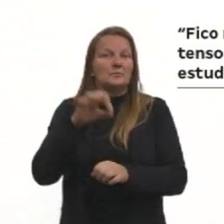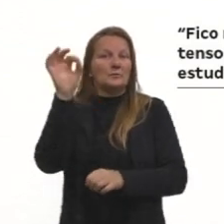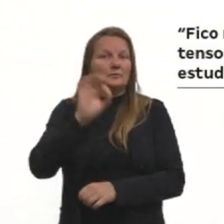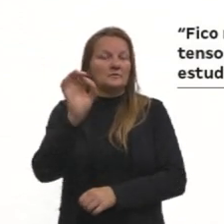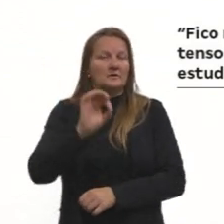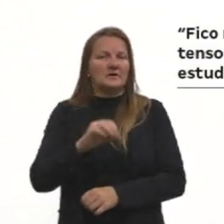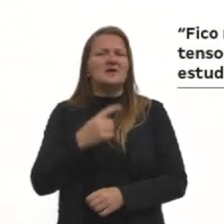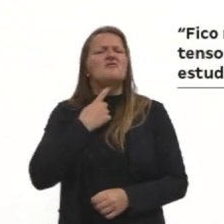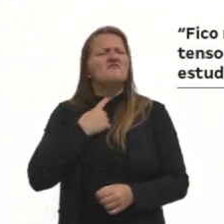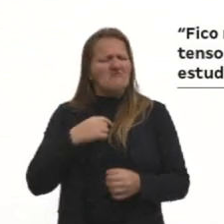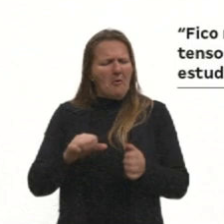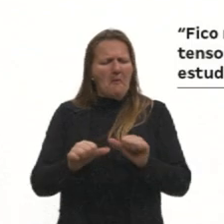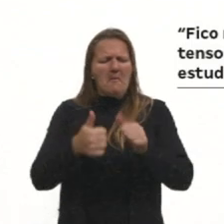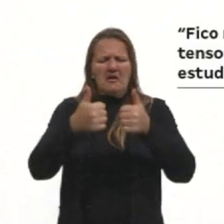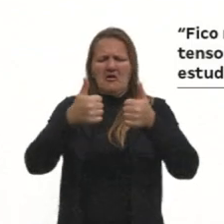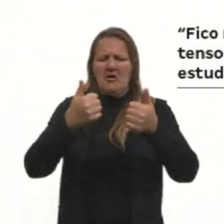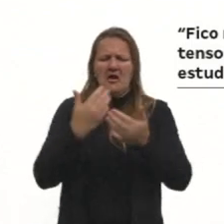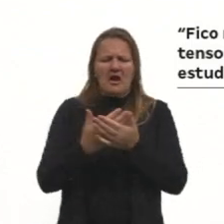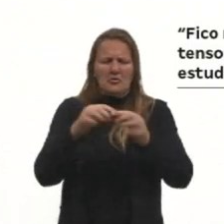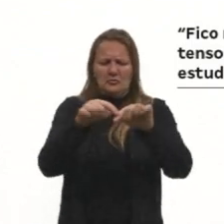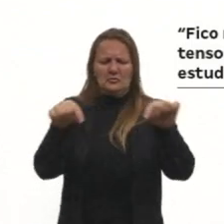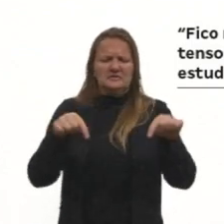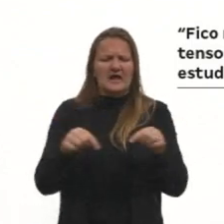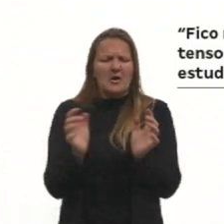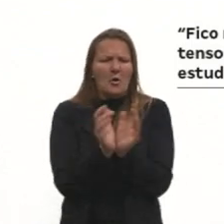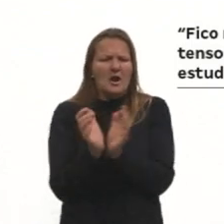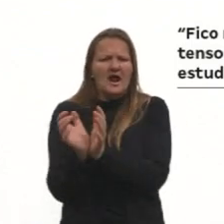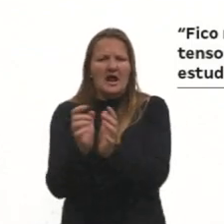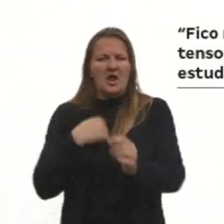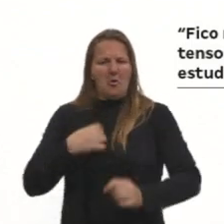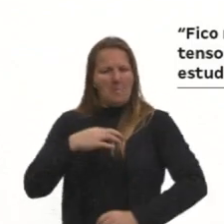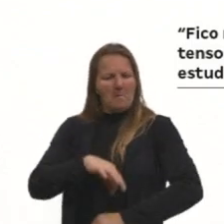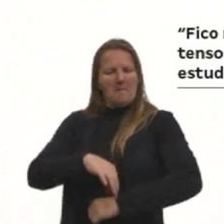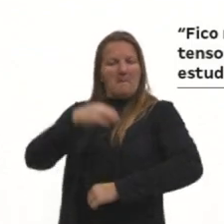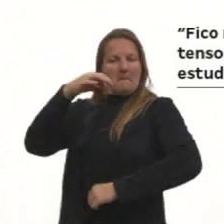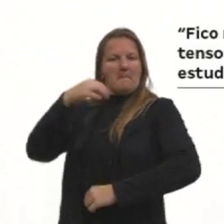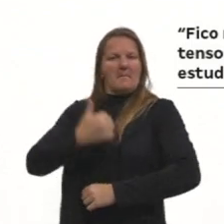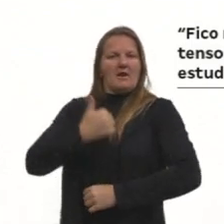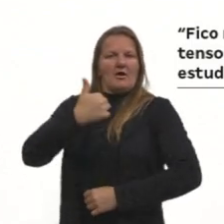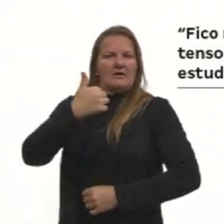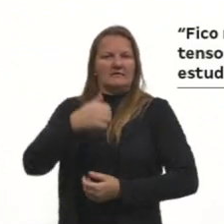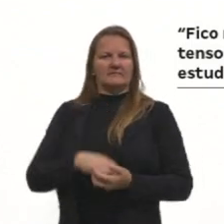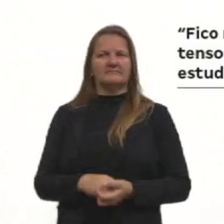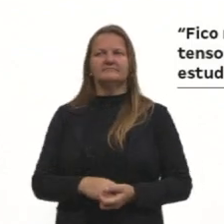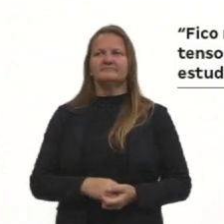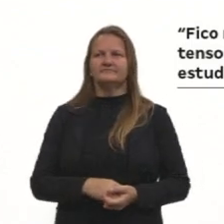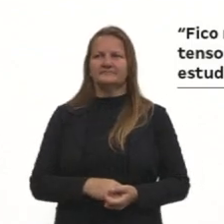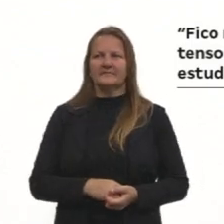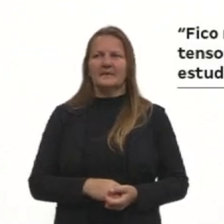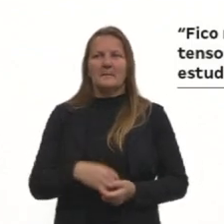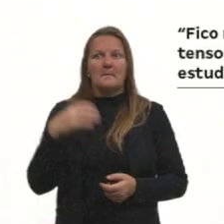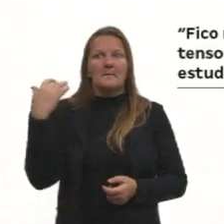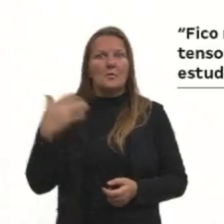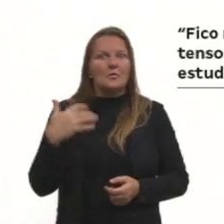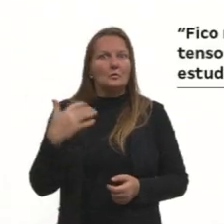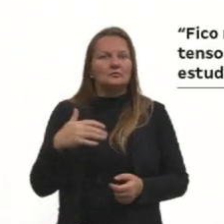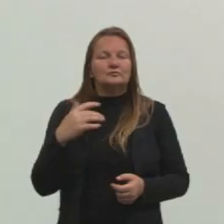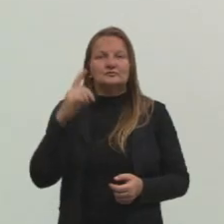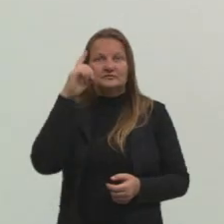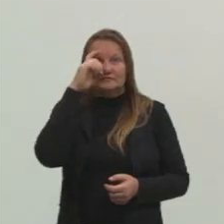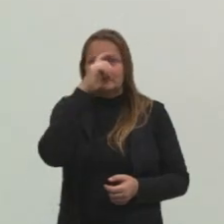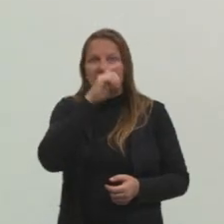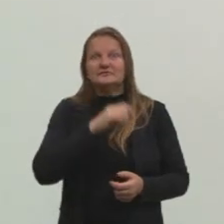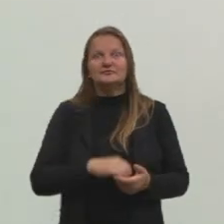melhores alunos da minha sala 63,9%. então gente aqui ó é uma porcentagem que é a nossa realidade